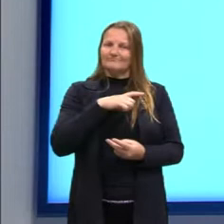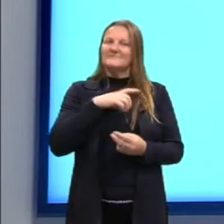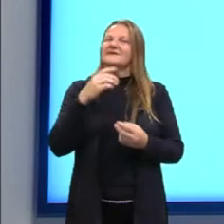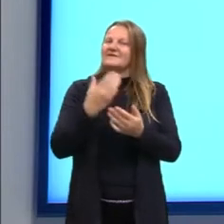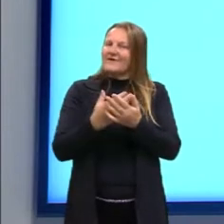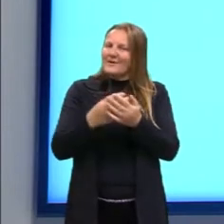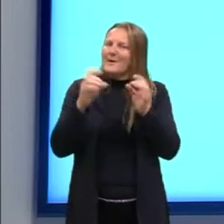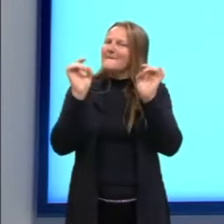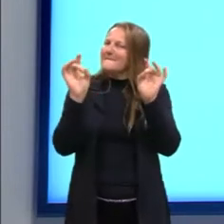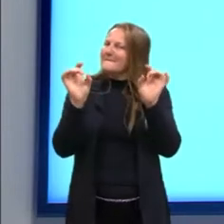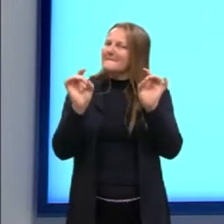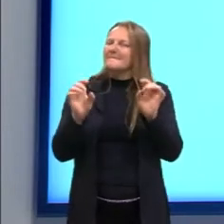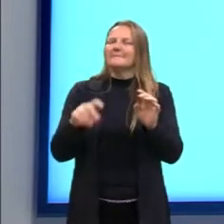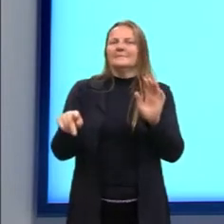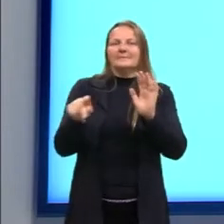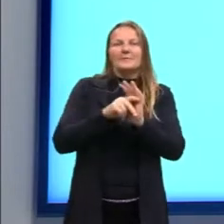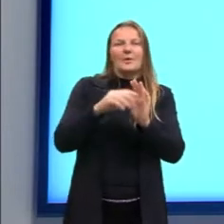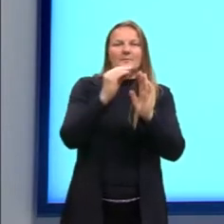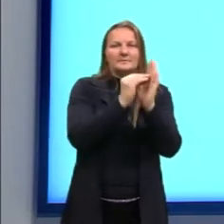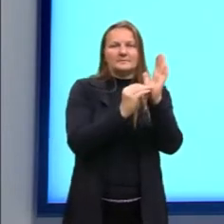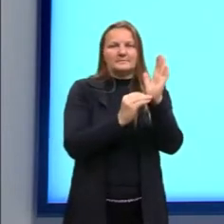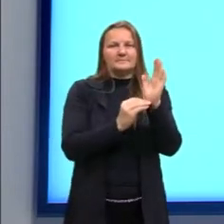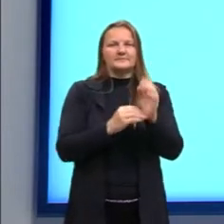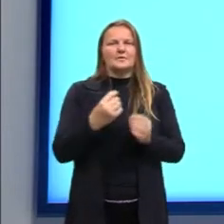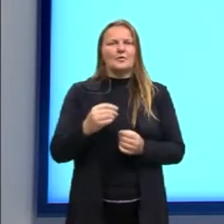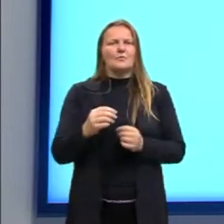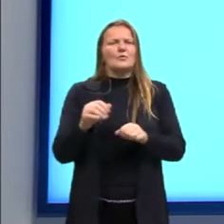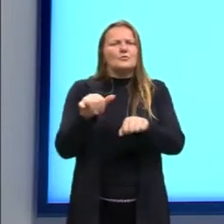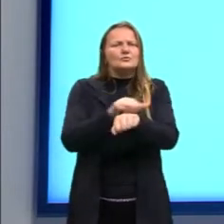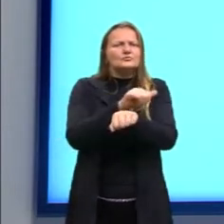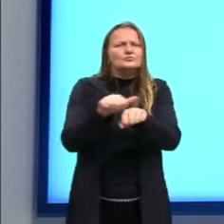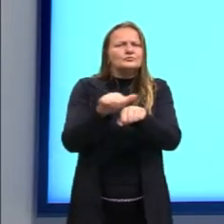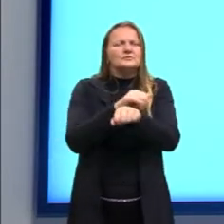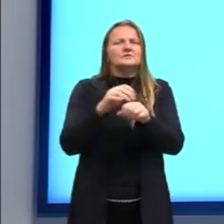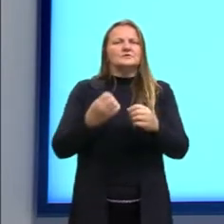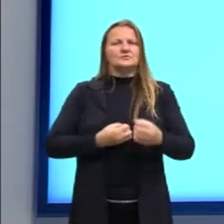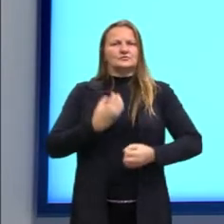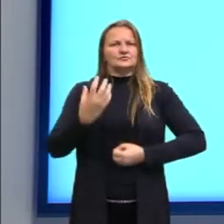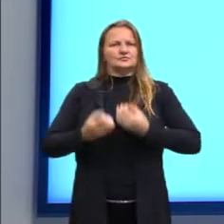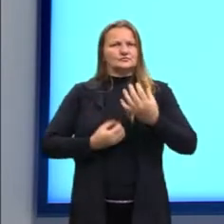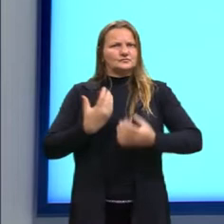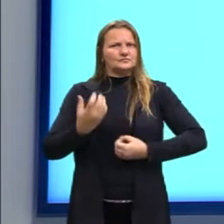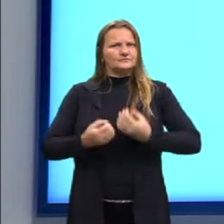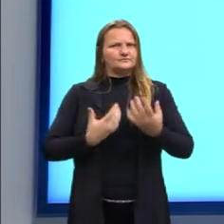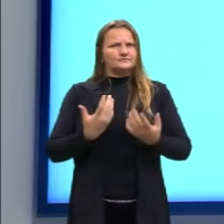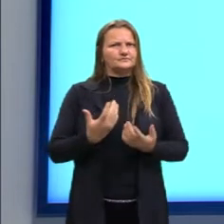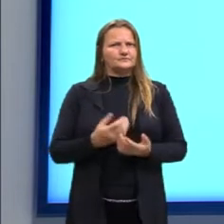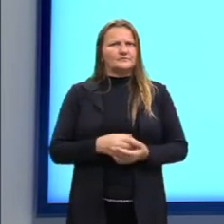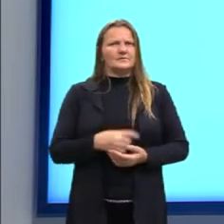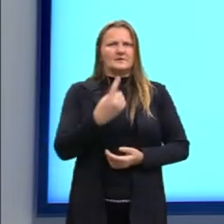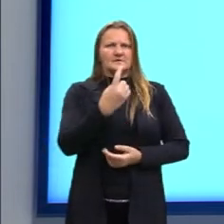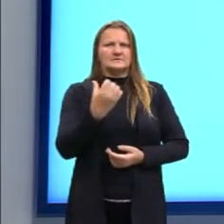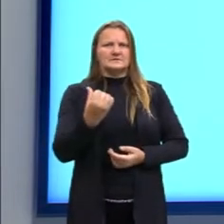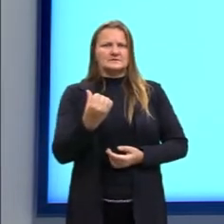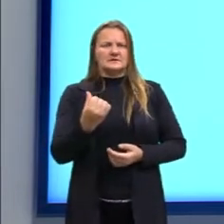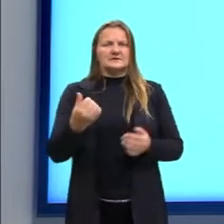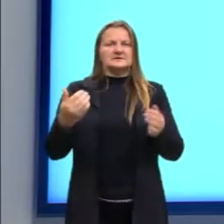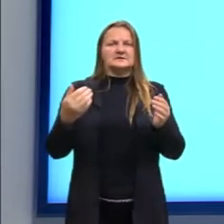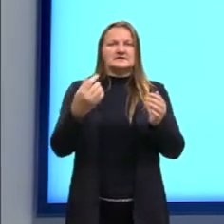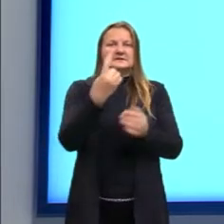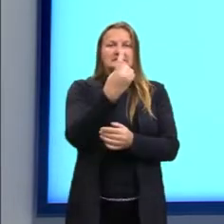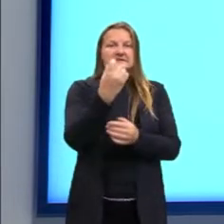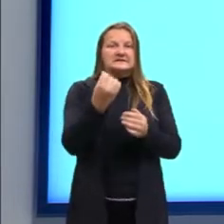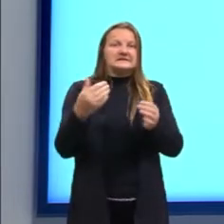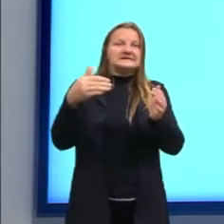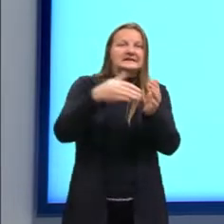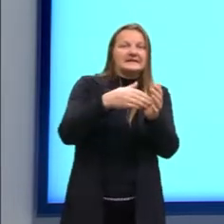20, vocês vão encontrar sobre os recursos expressivos. Aliás, desculpa, da aula 16 a 20,